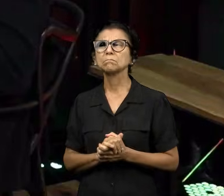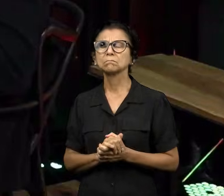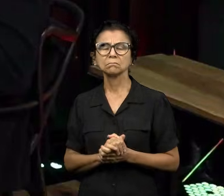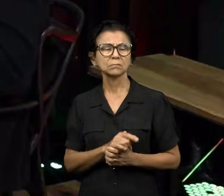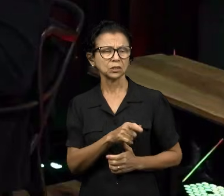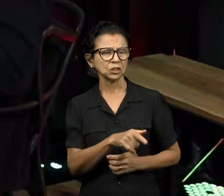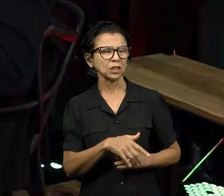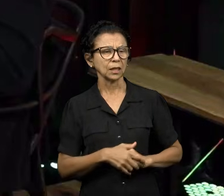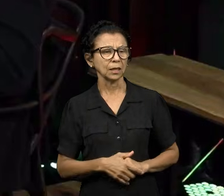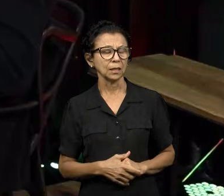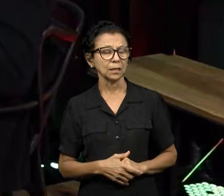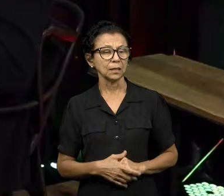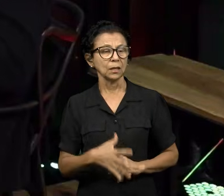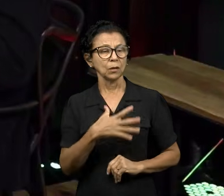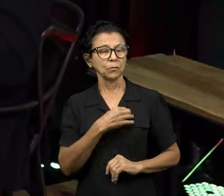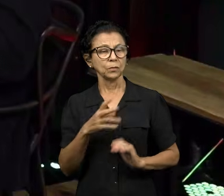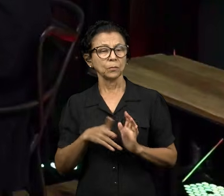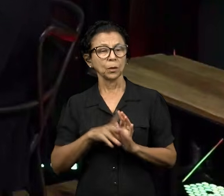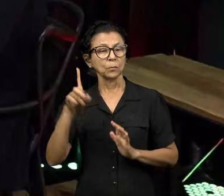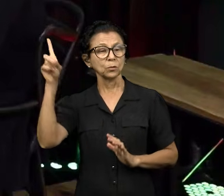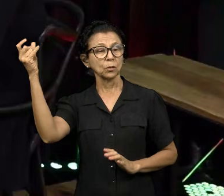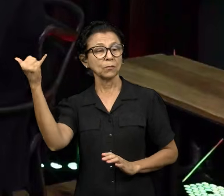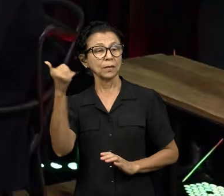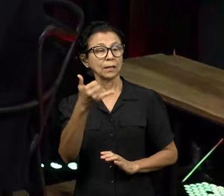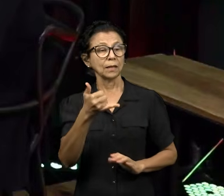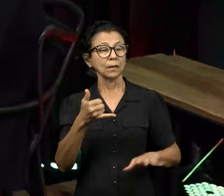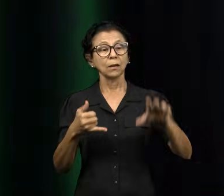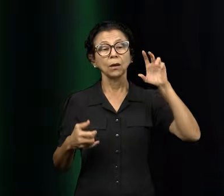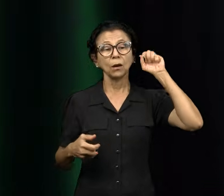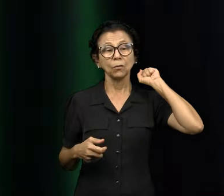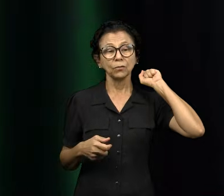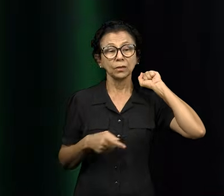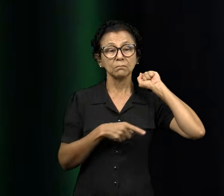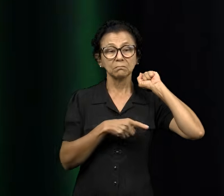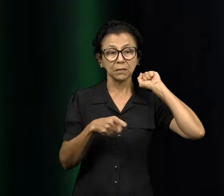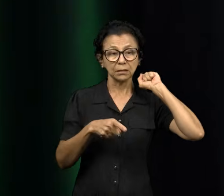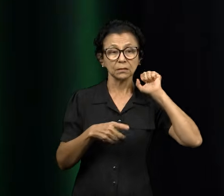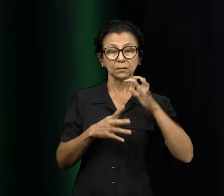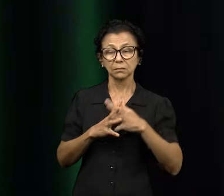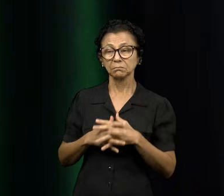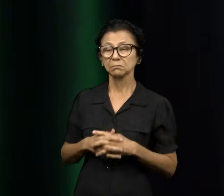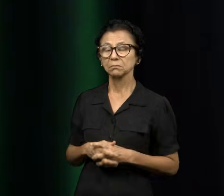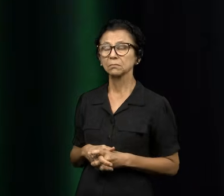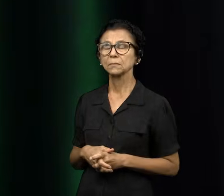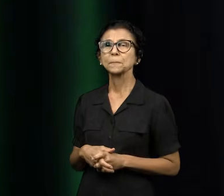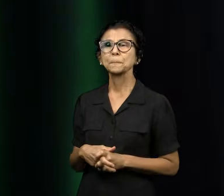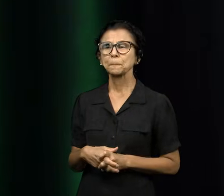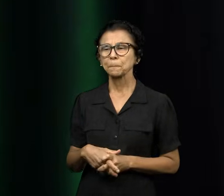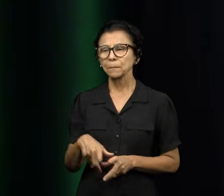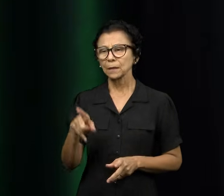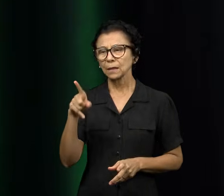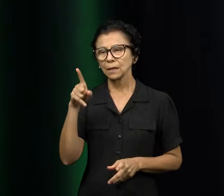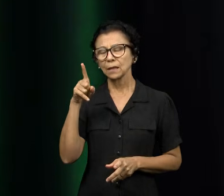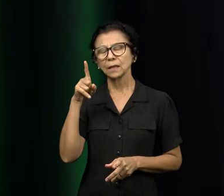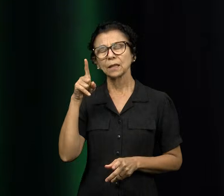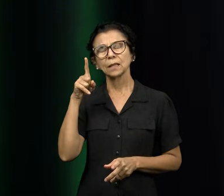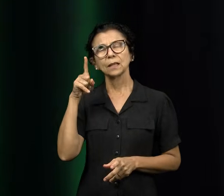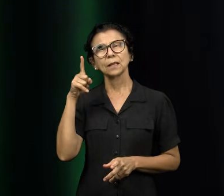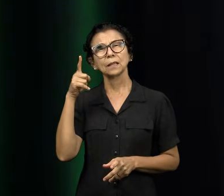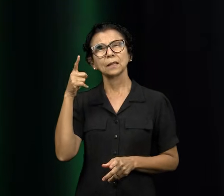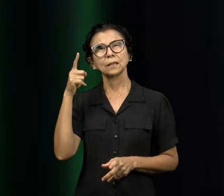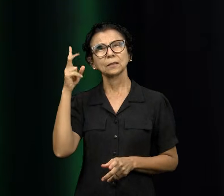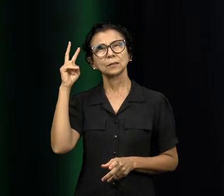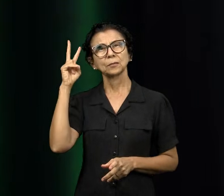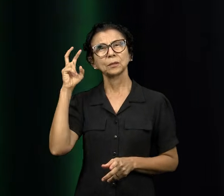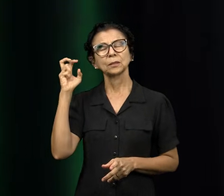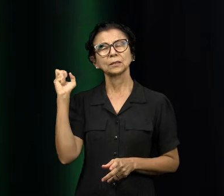Deus. Os que ouvirem Viverão. Nos remete à experiência do que